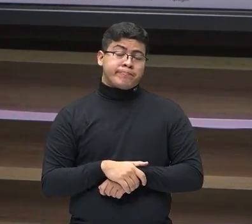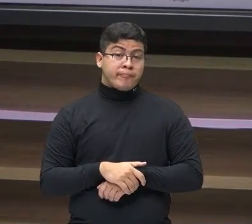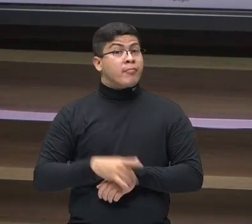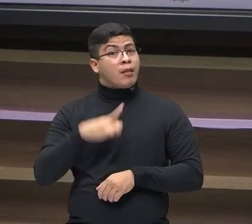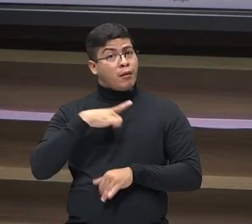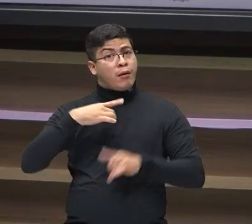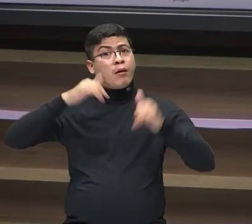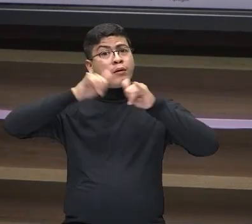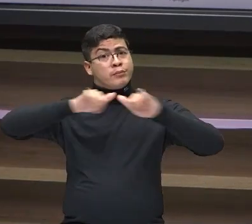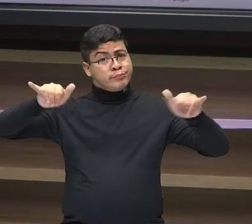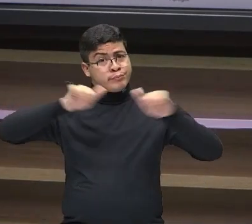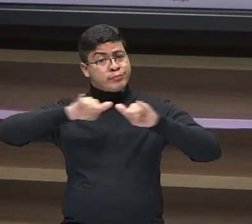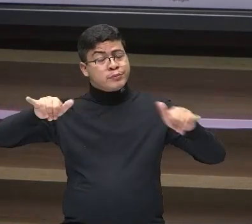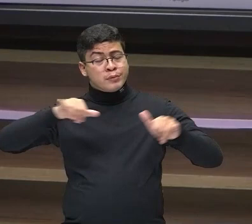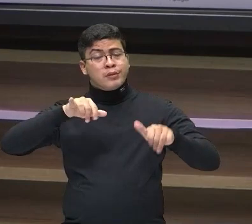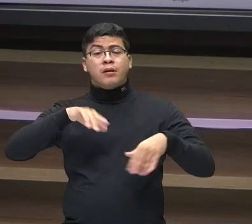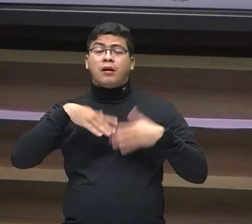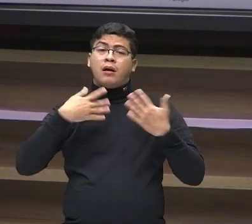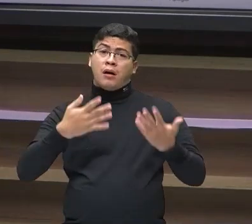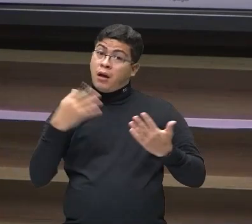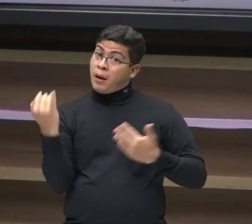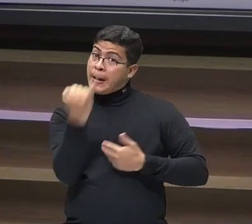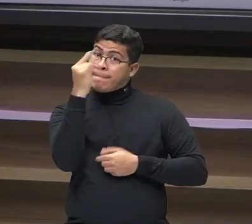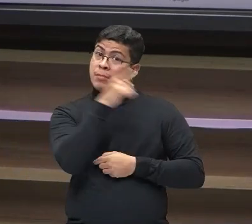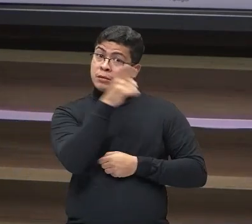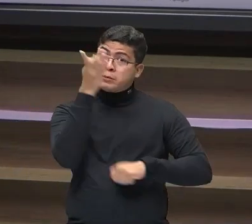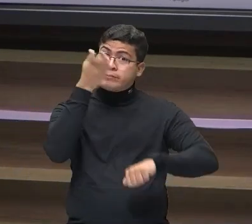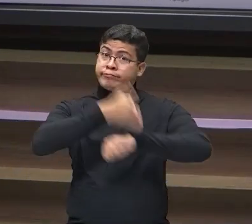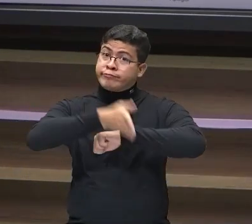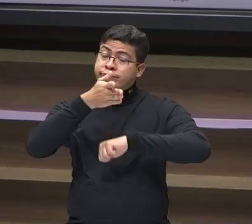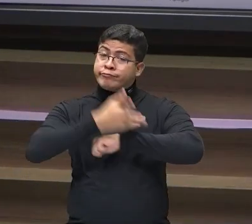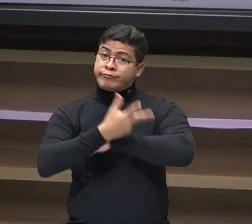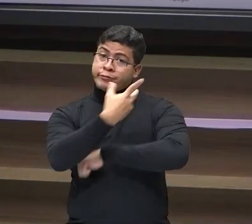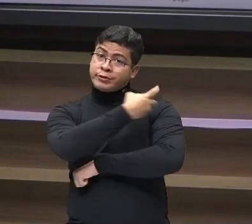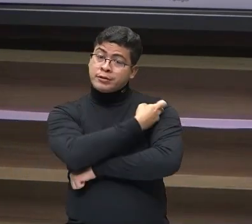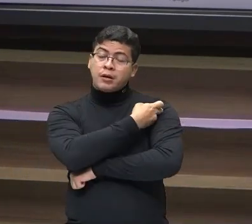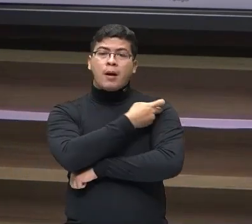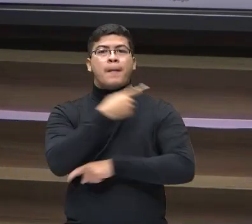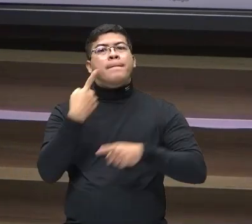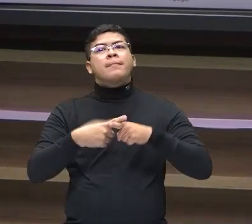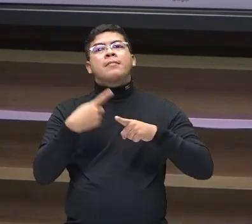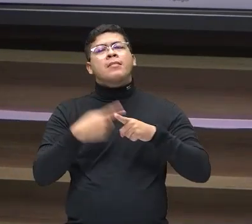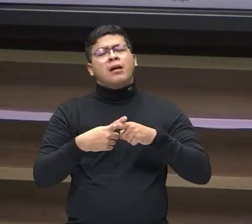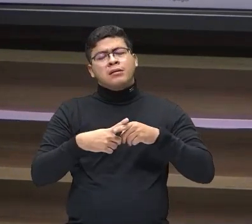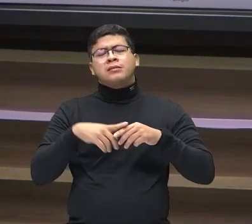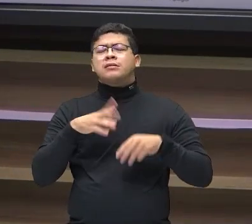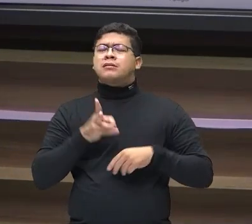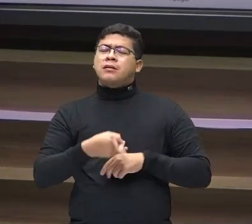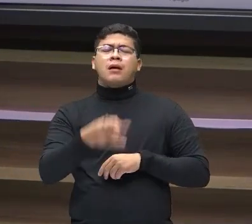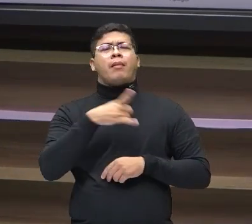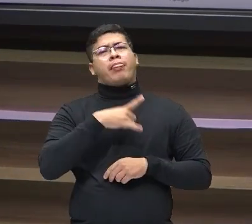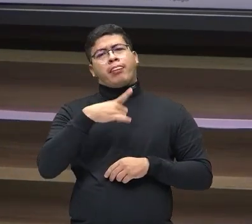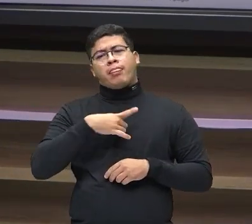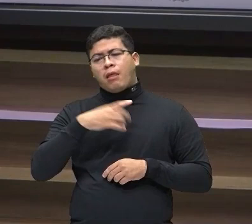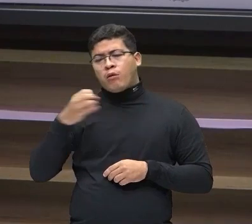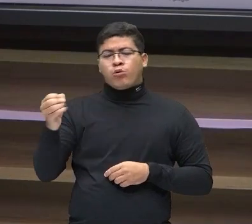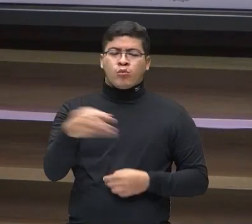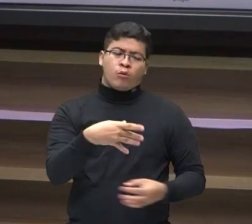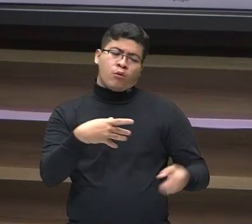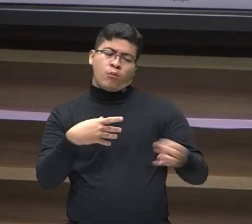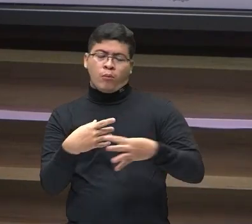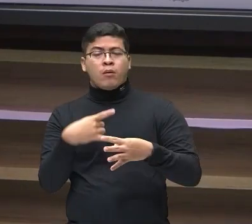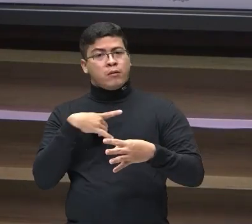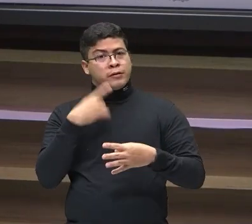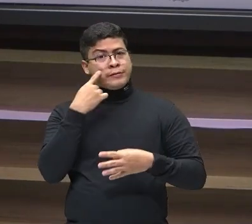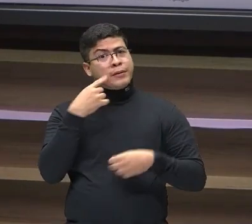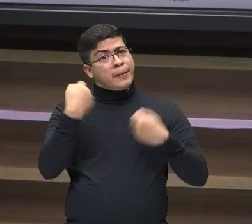campanhas, né, sempre que tiver uma campanha é importante participar, porque as vacinas estão sendo atualizadas também, tá? Então,